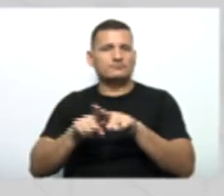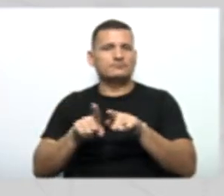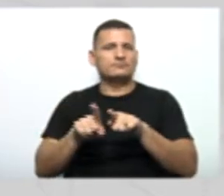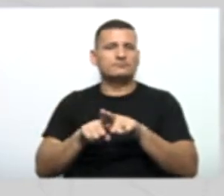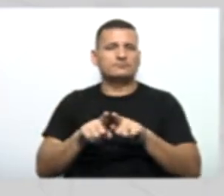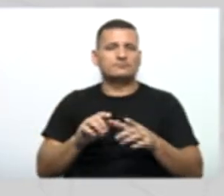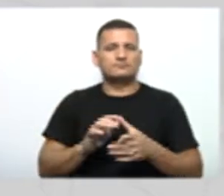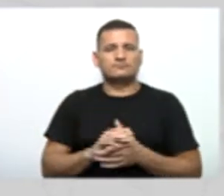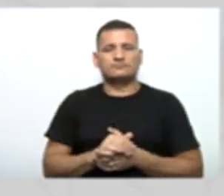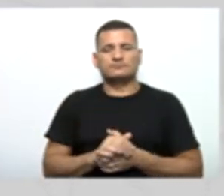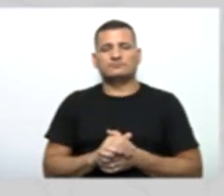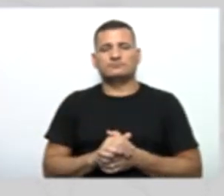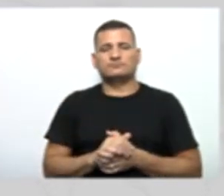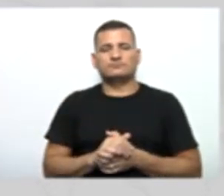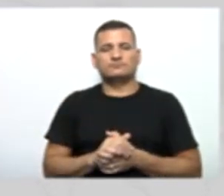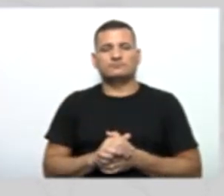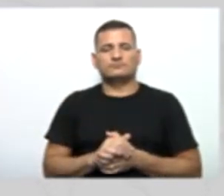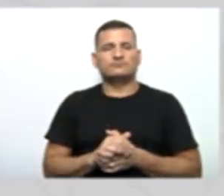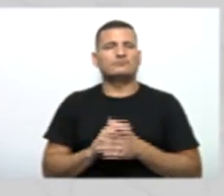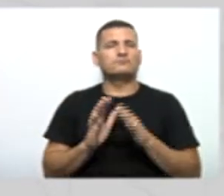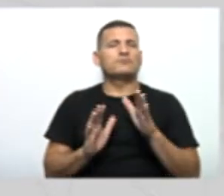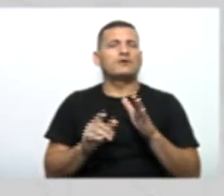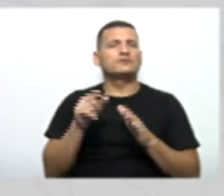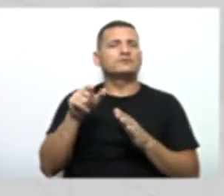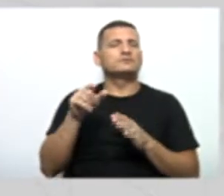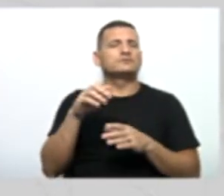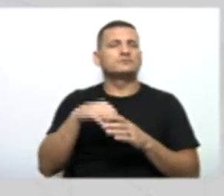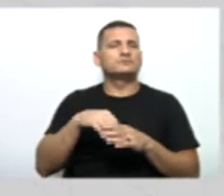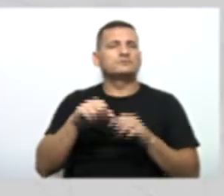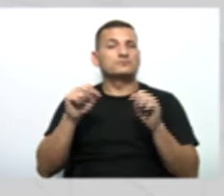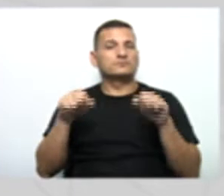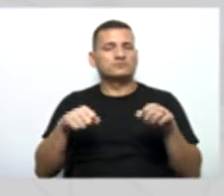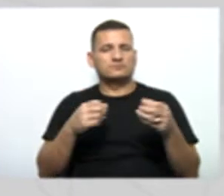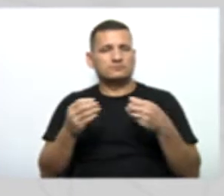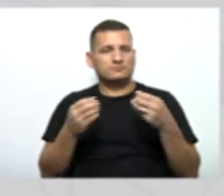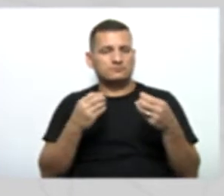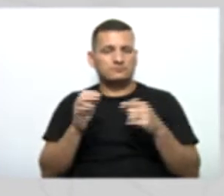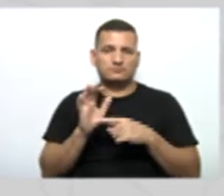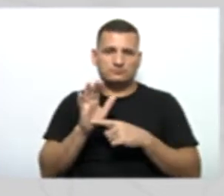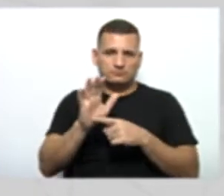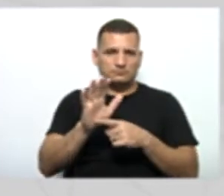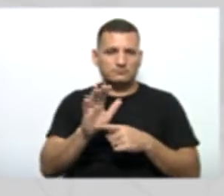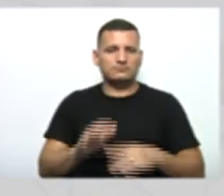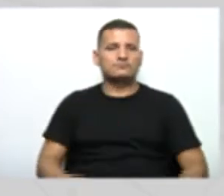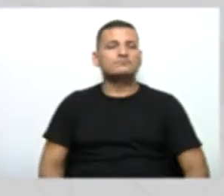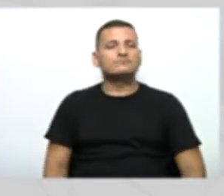tipo de funcionalidade? Nós vamos mostrar aqui para vocês, ó.